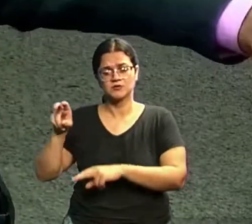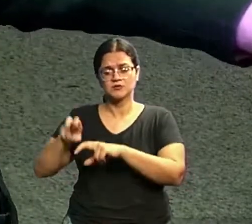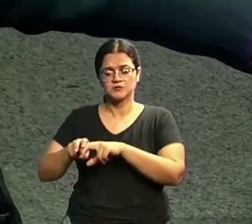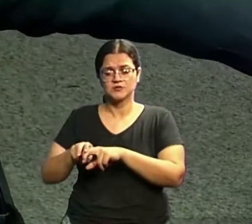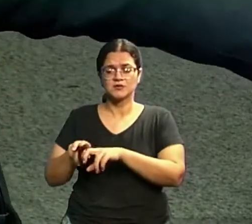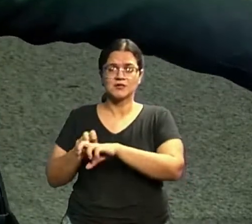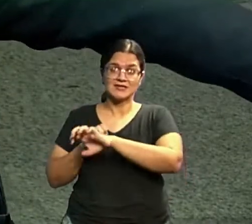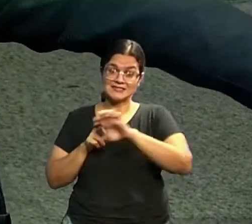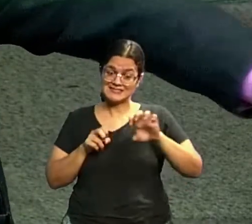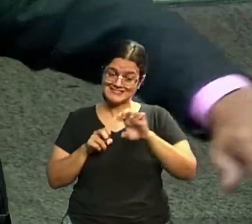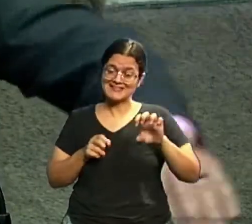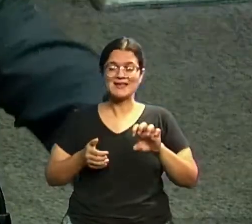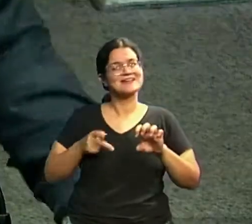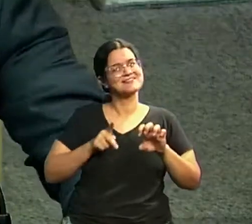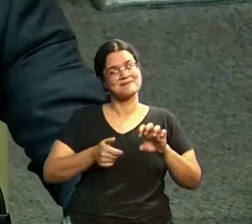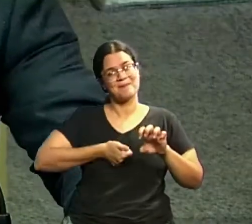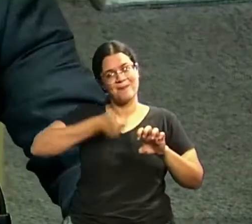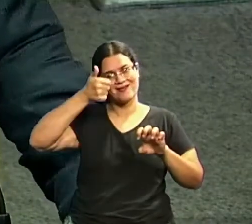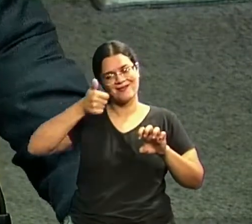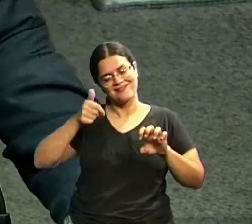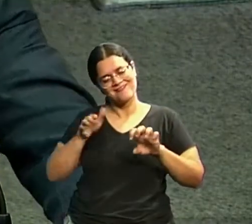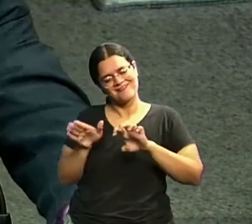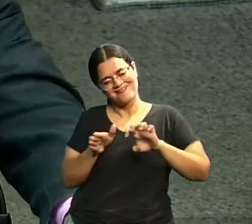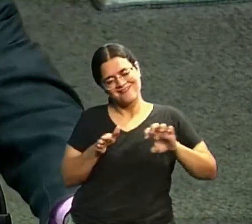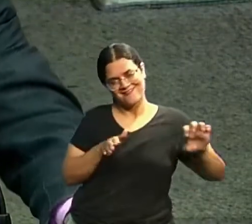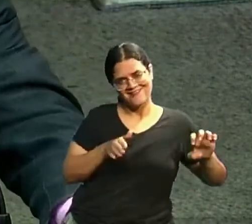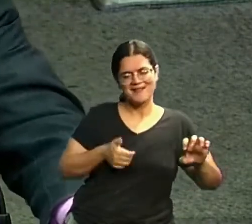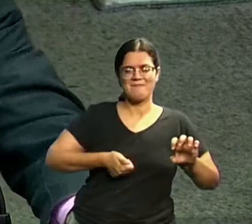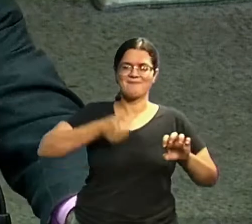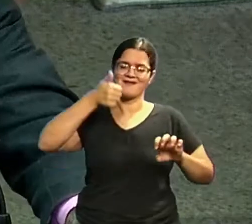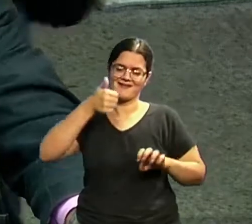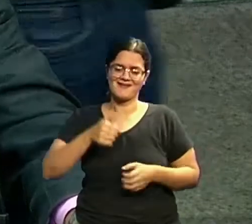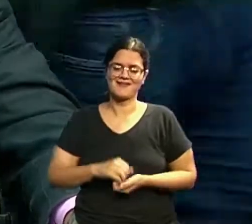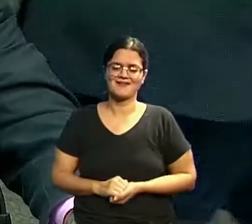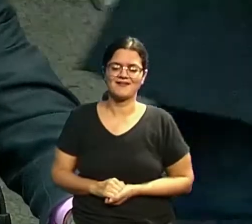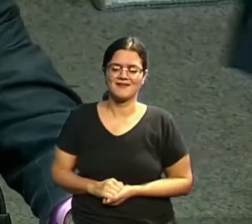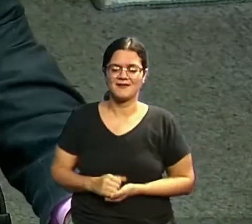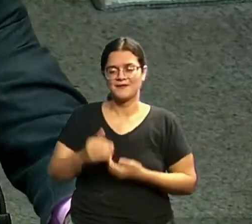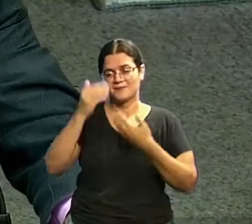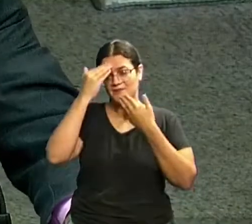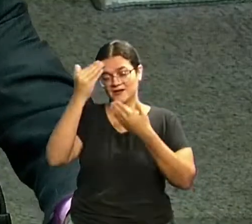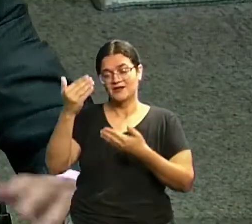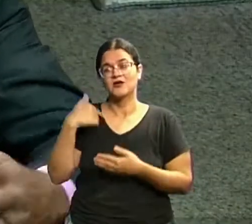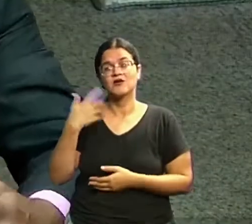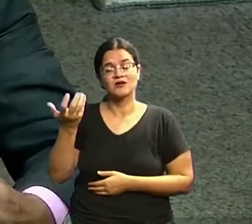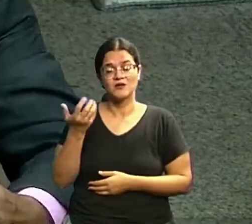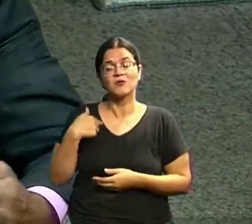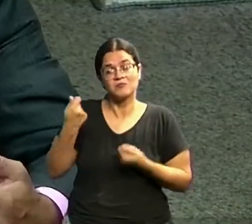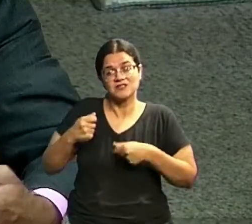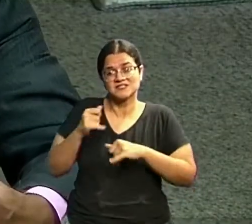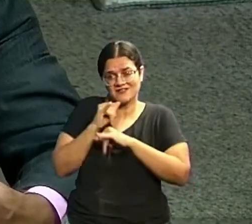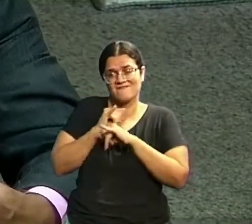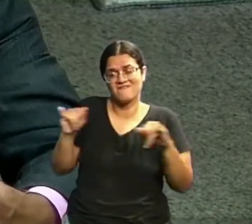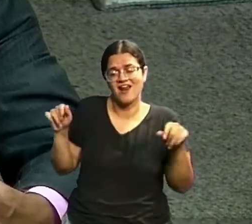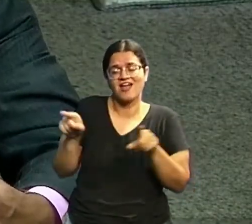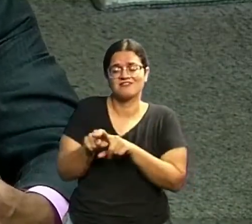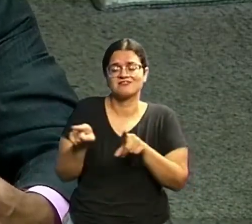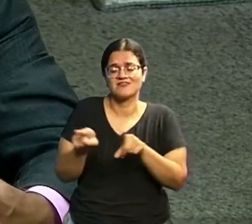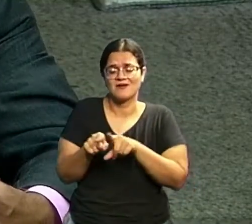sempre é bom. Chega um pouquinho para a esquerda e isso nos ajuda. Muito obrigado, presidente. Mas eu não gostaria, não poderia deixar